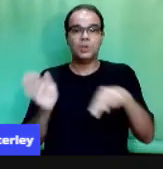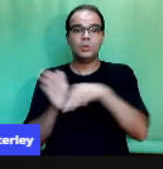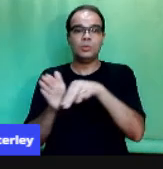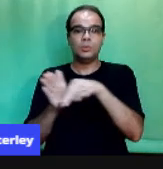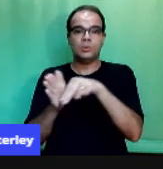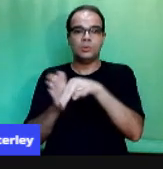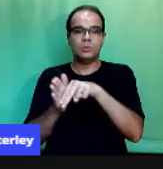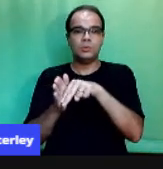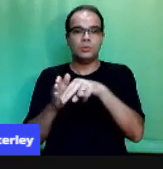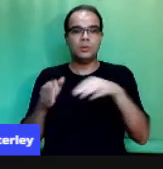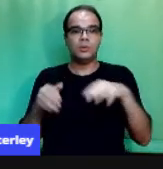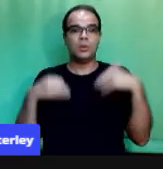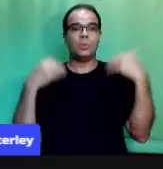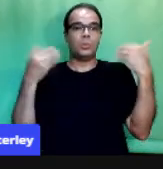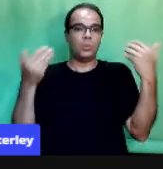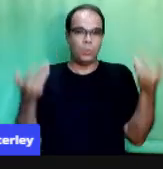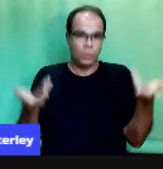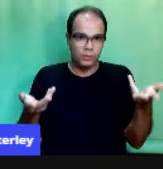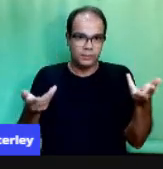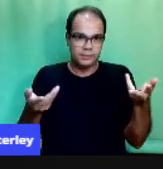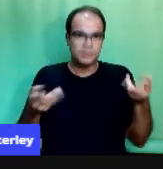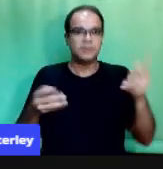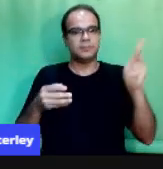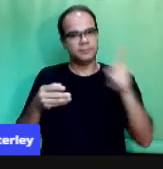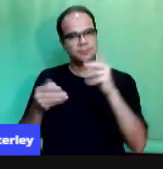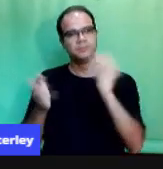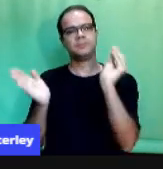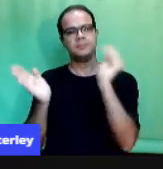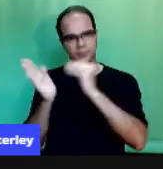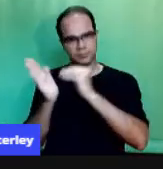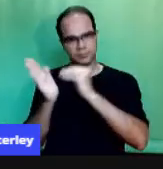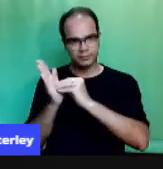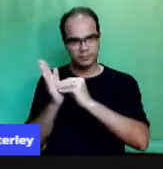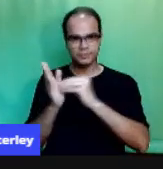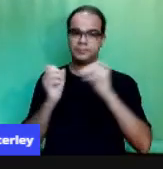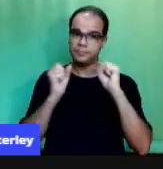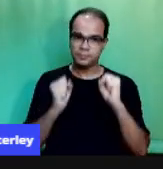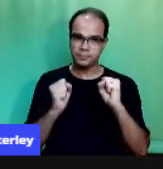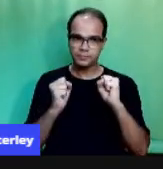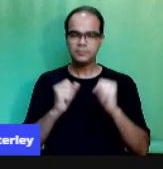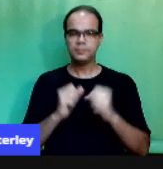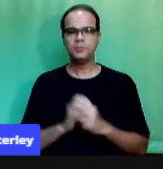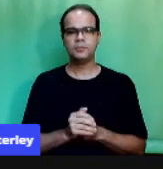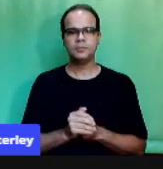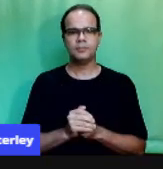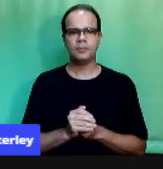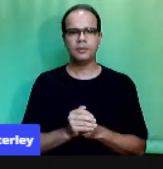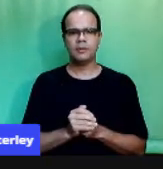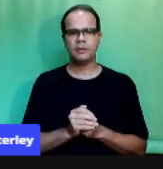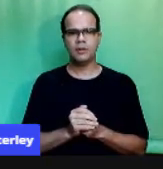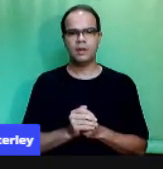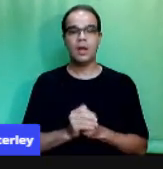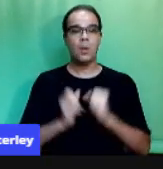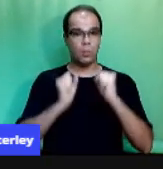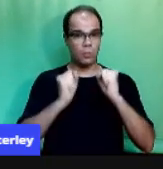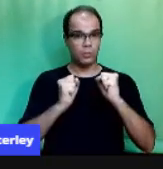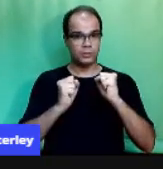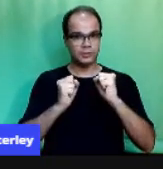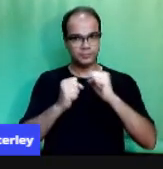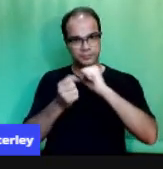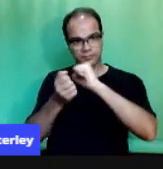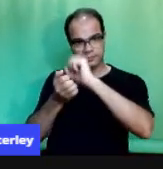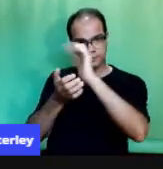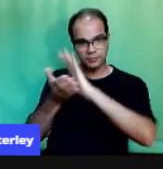Como vocês podem observar à direita, em todas as atividades, ele poderá configurar